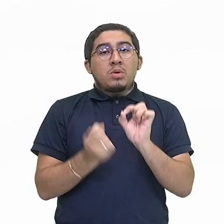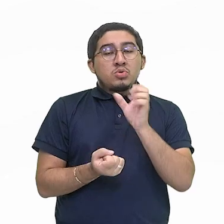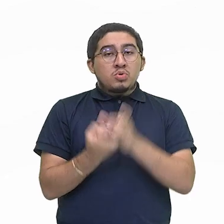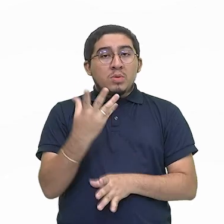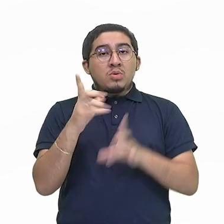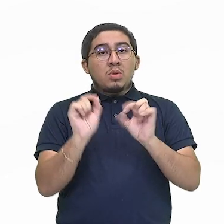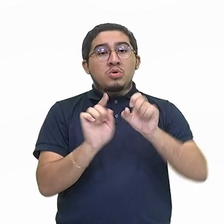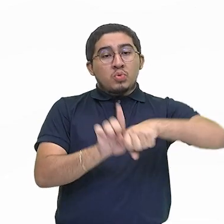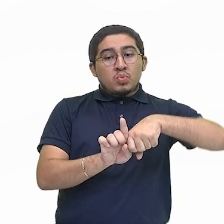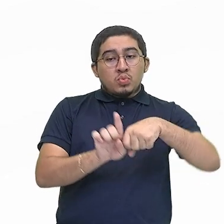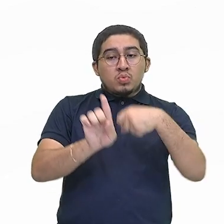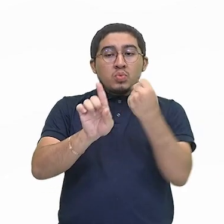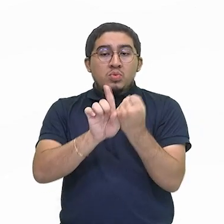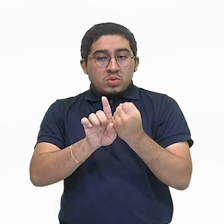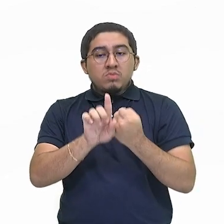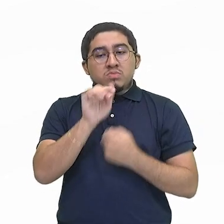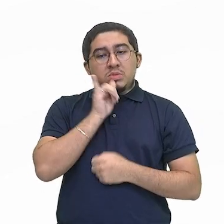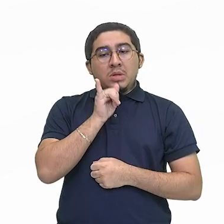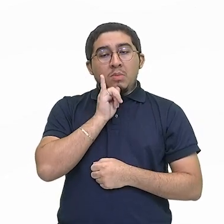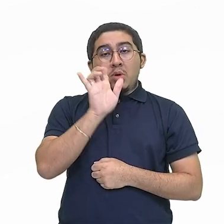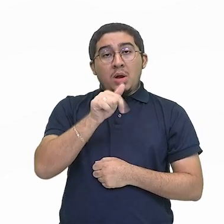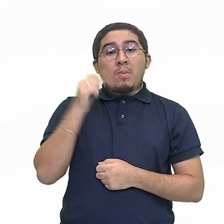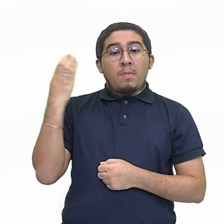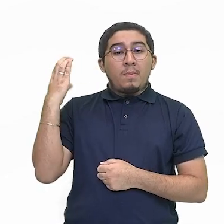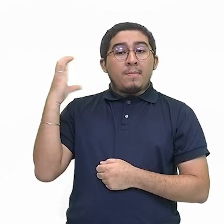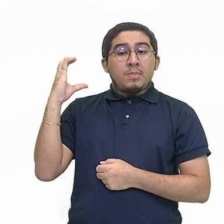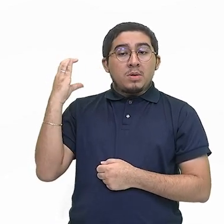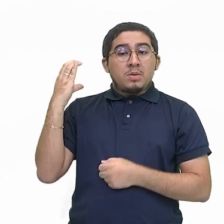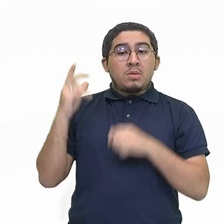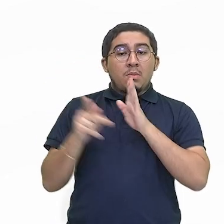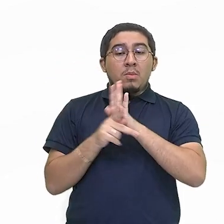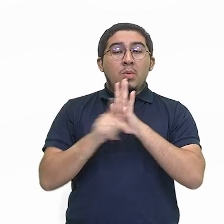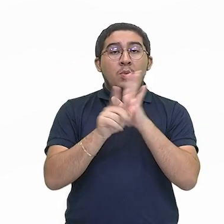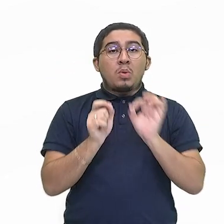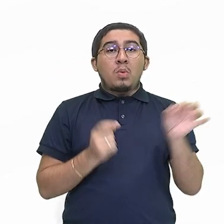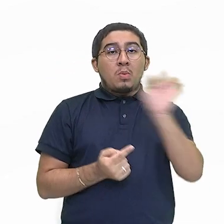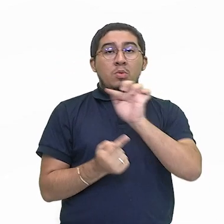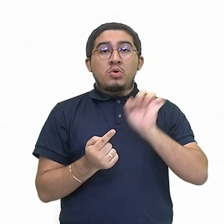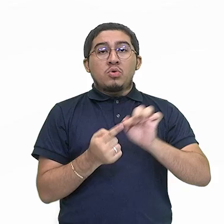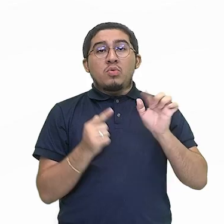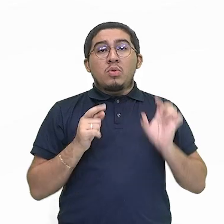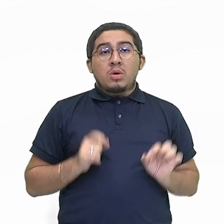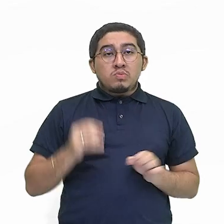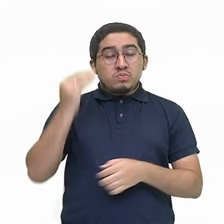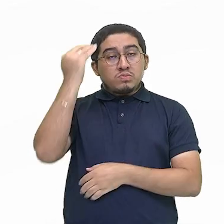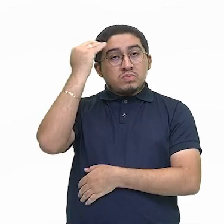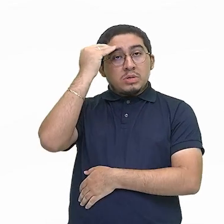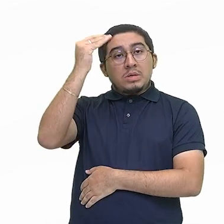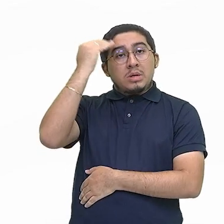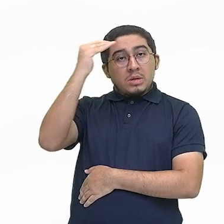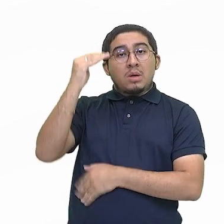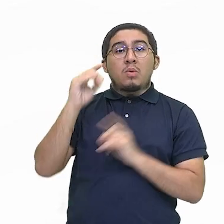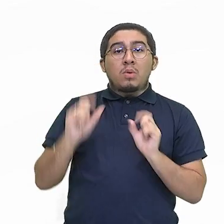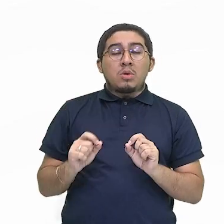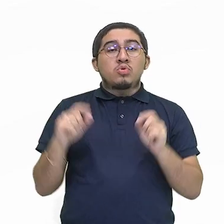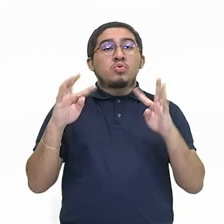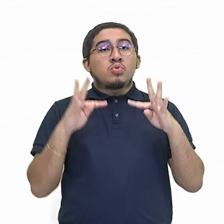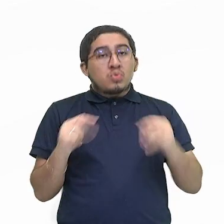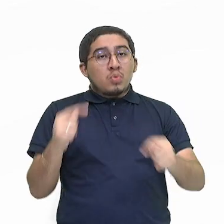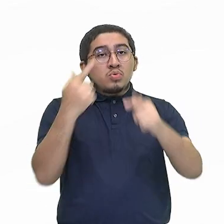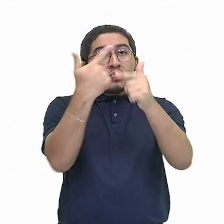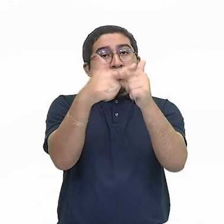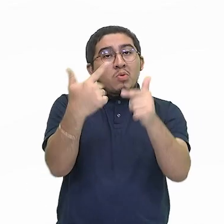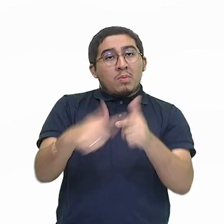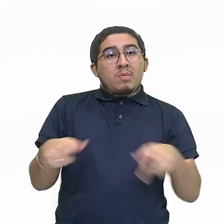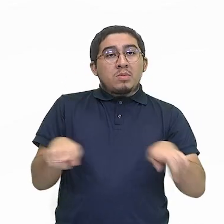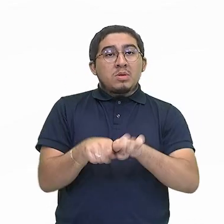Da sociologia, né? Que é uma ciência que vai objetivar, compreender os conflitos e